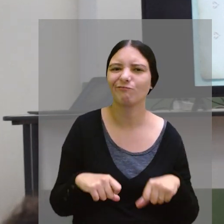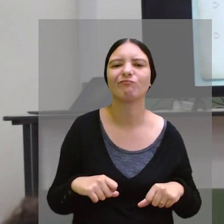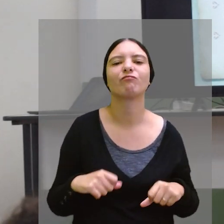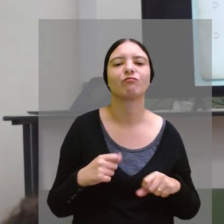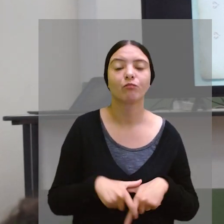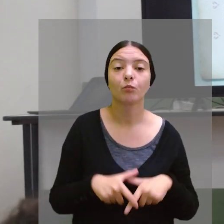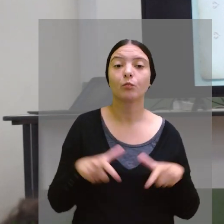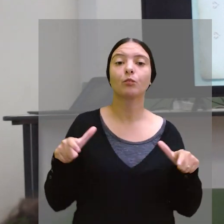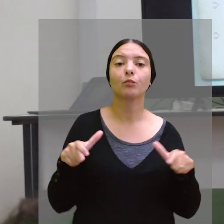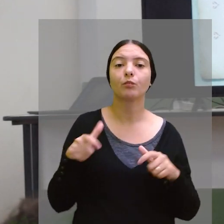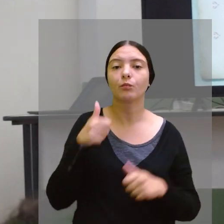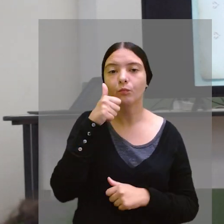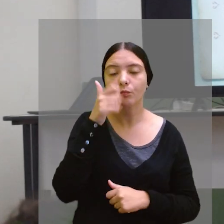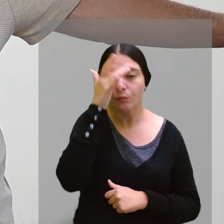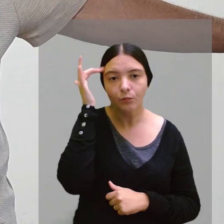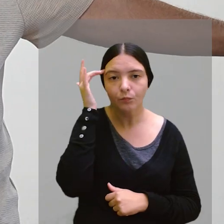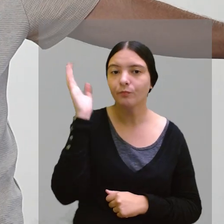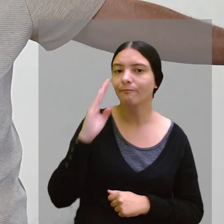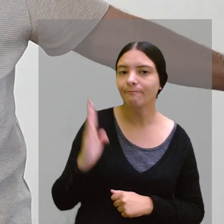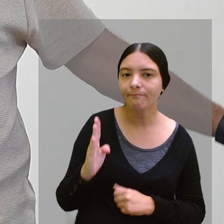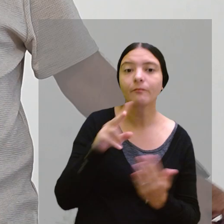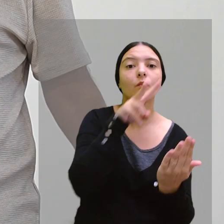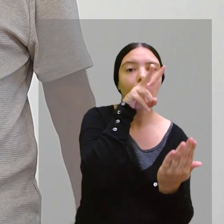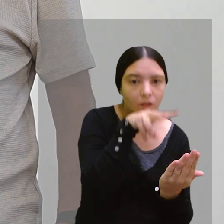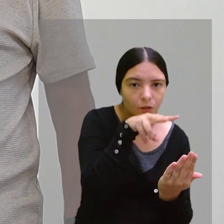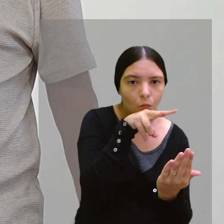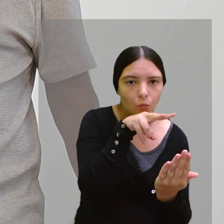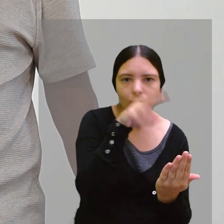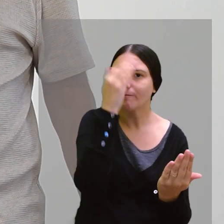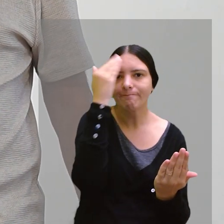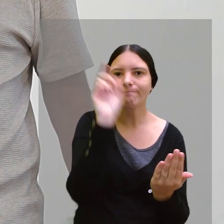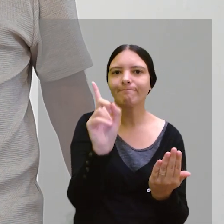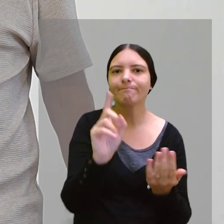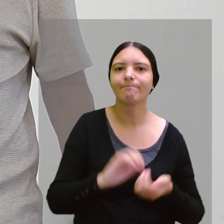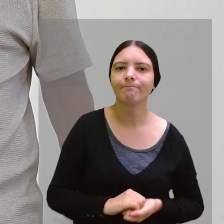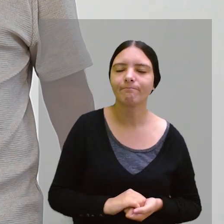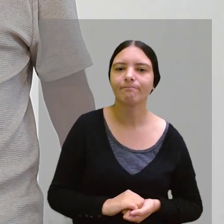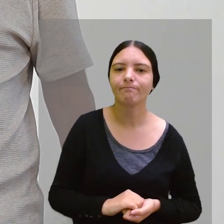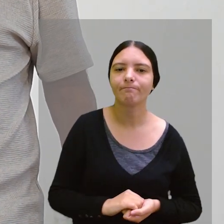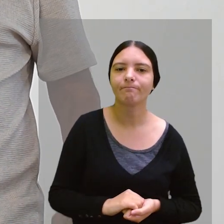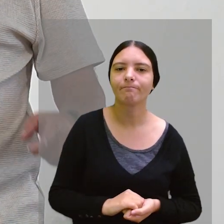a maioria dos brasileiros lê e não entende o que leu.